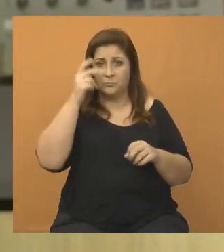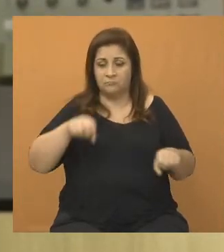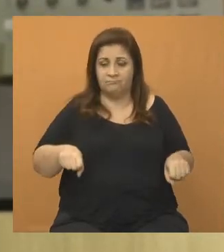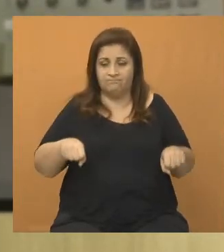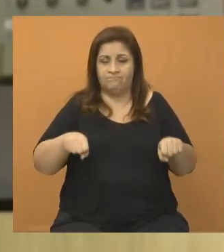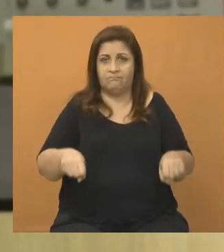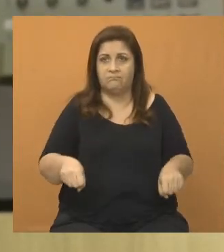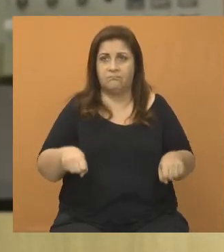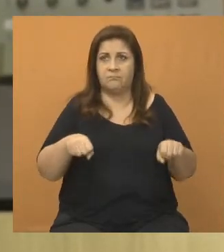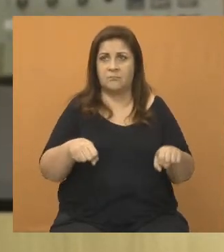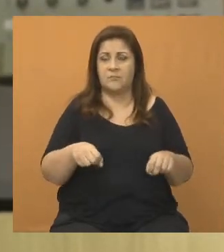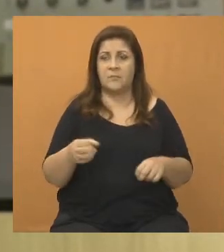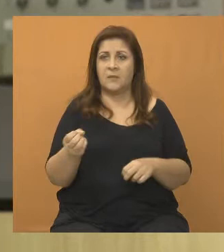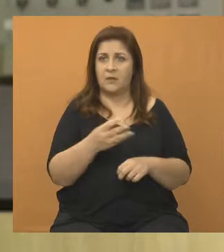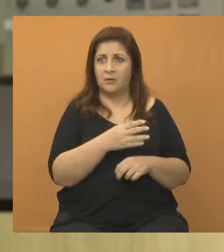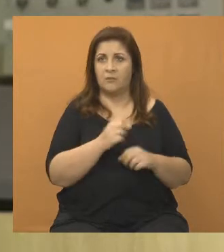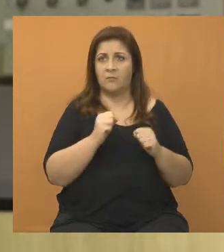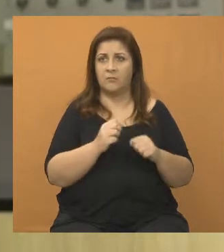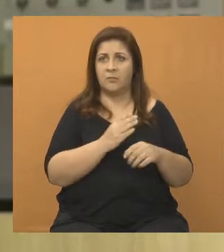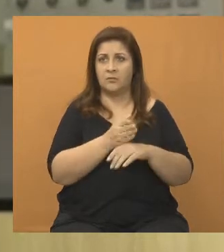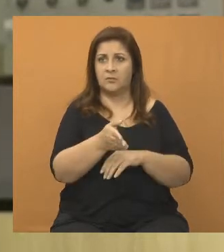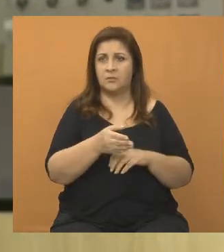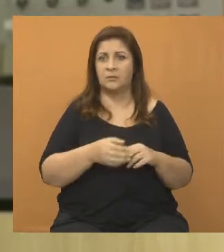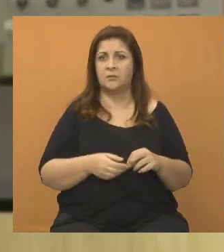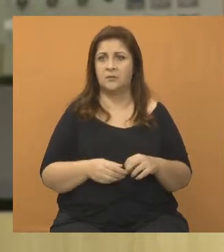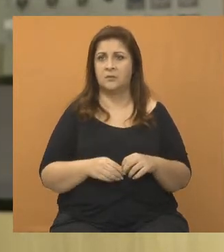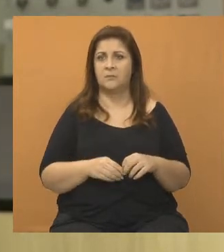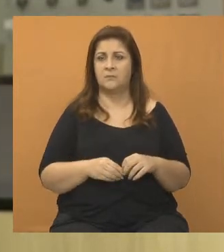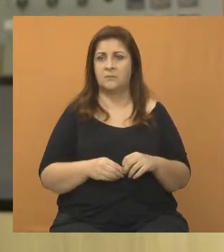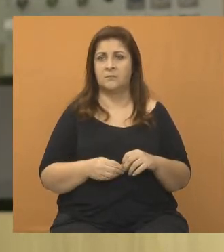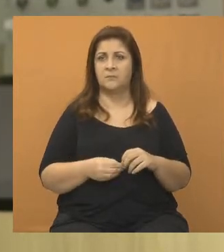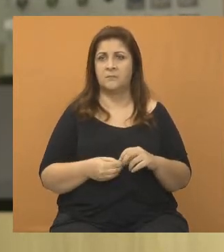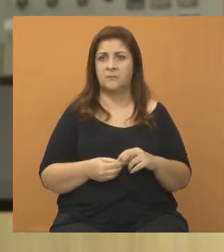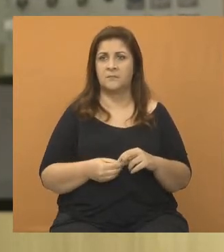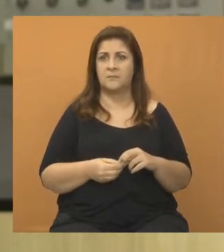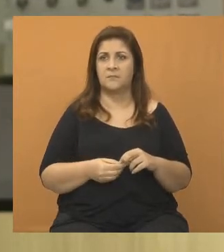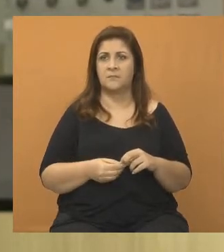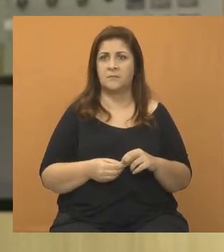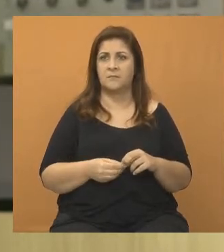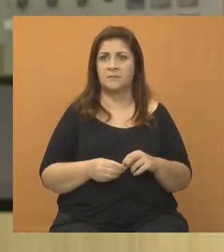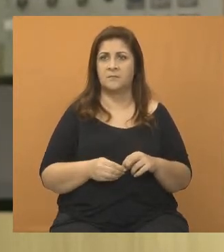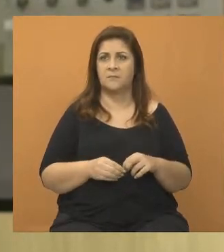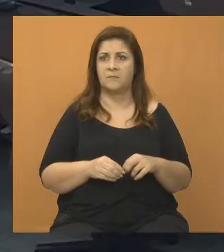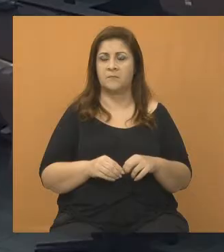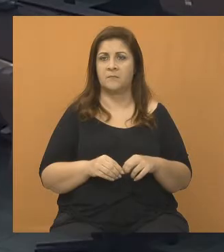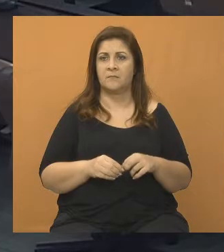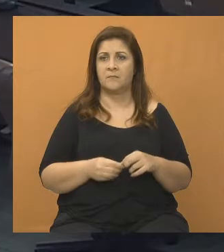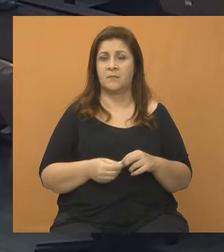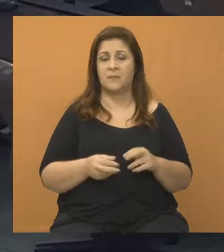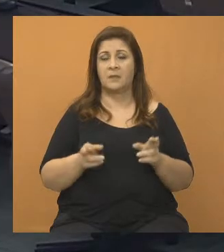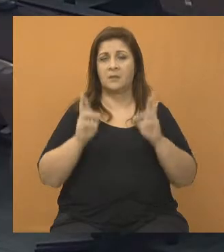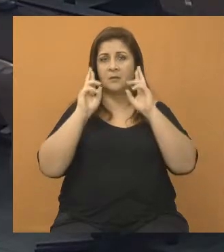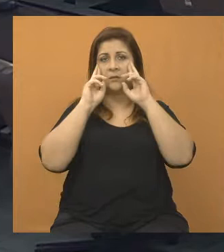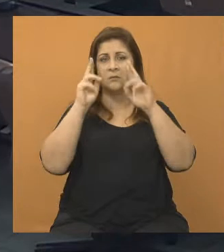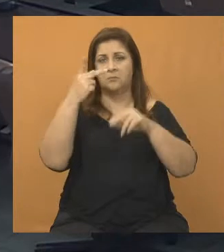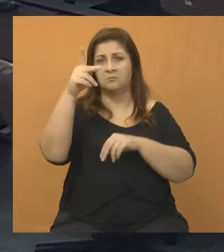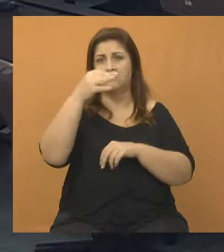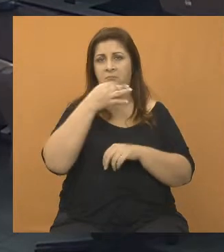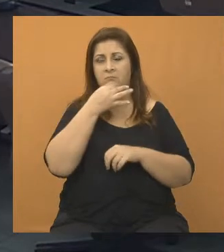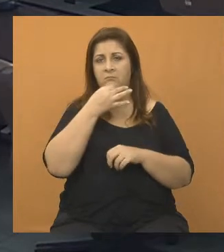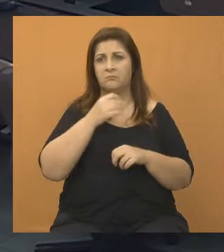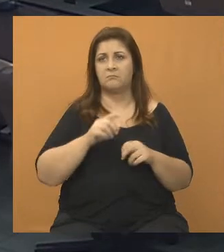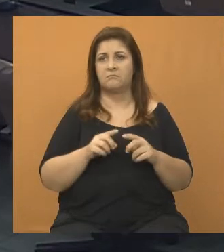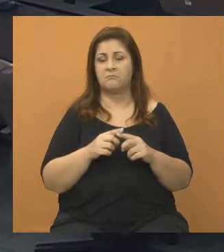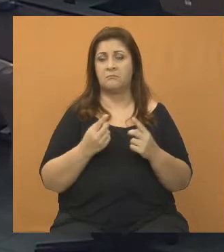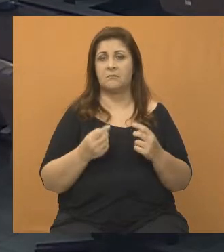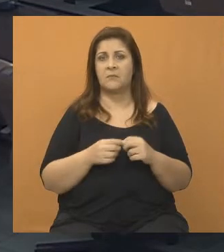reduzida. A nova entrada possibilitou aí uma melhoria para quem precisa dessa mobilidade. Eu respeito sua opinião, vereador, mas